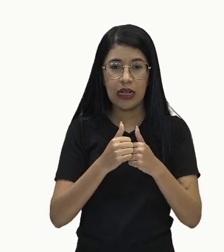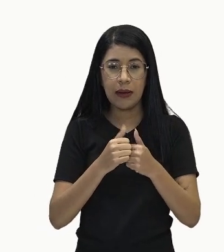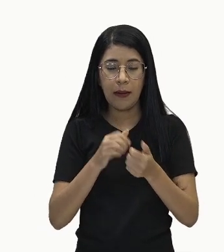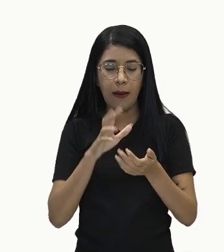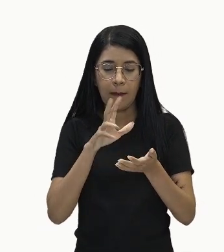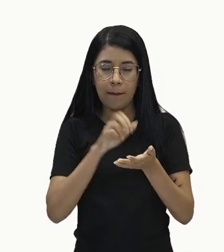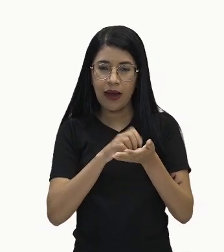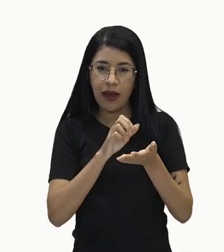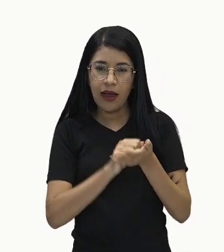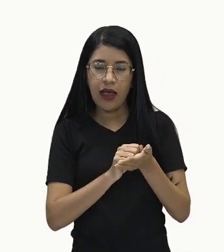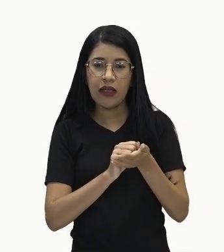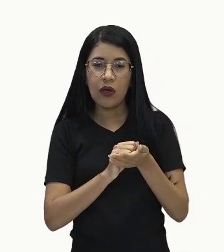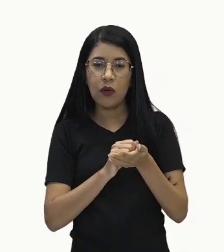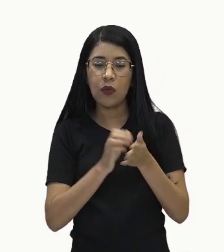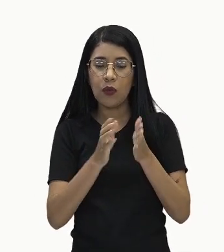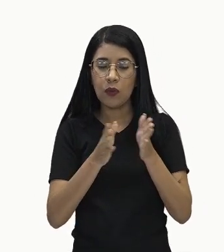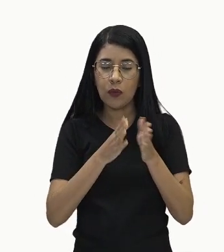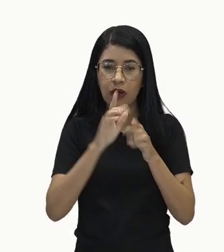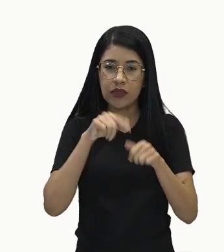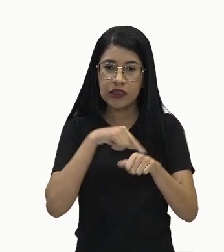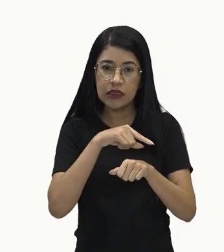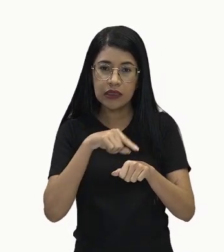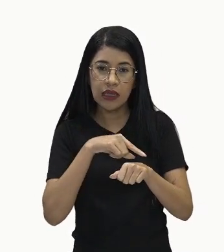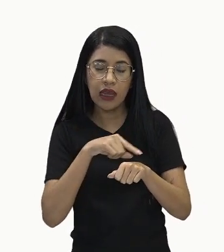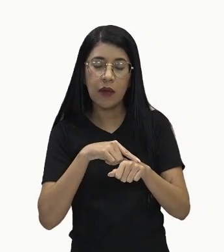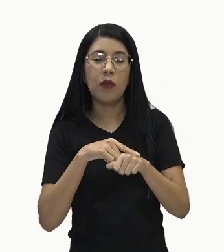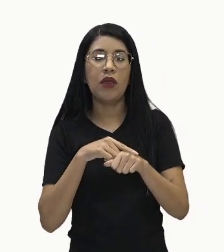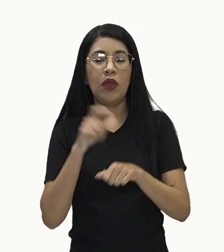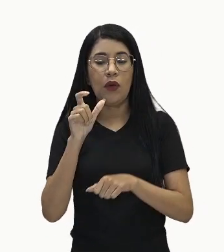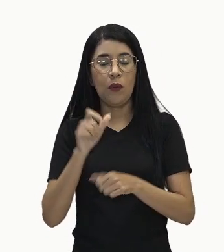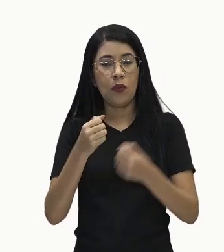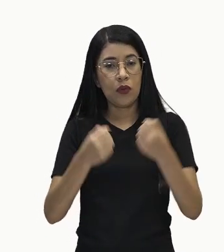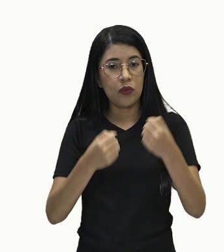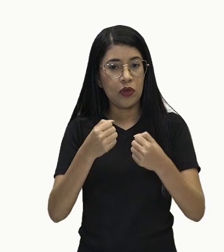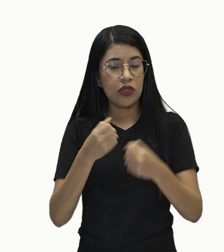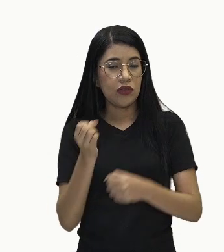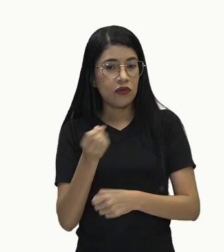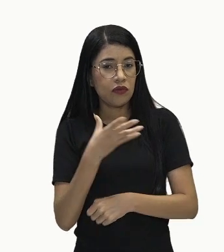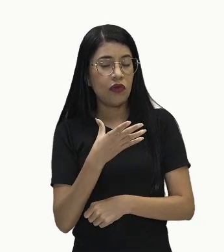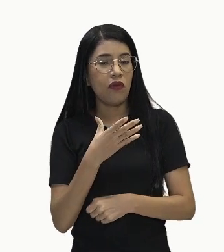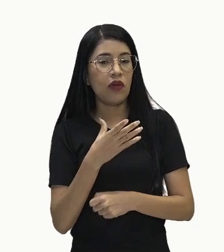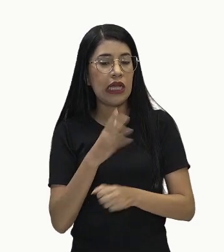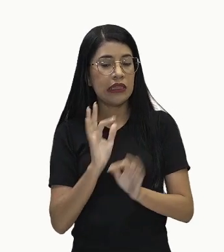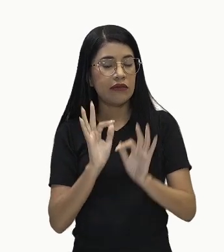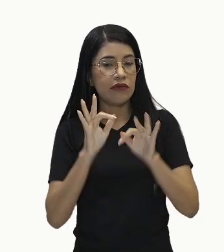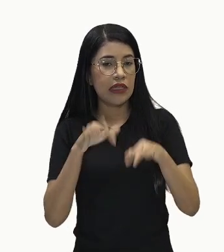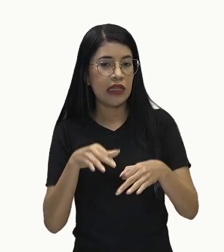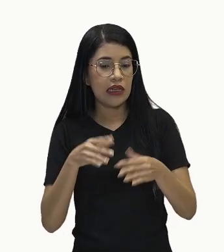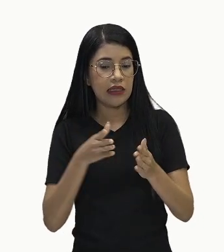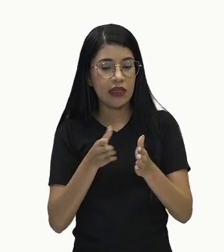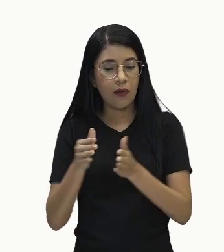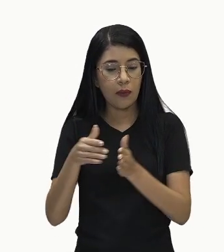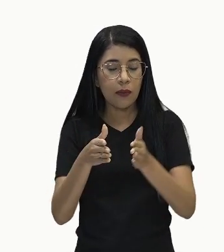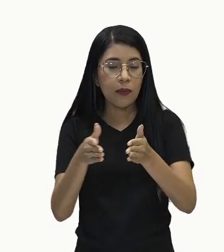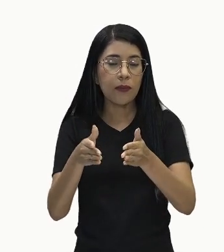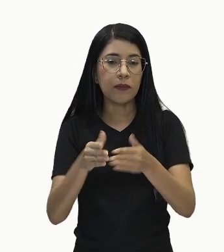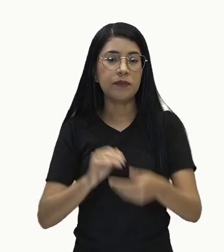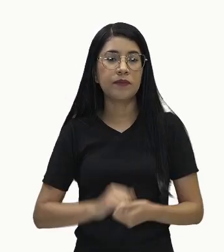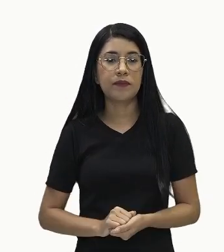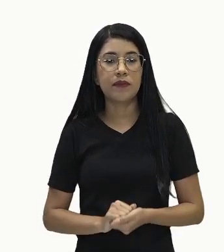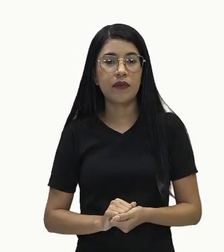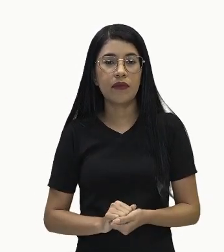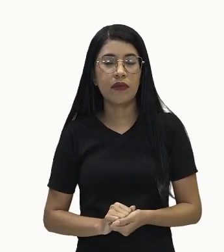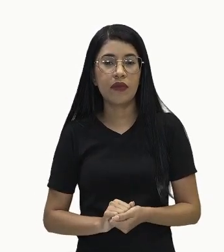um fiscal de certa empresa de ônibus registra o tempo em minuto que o motorista novato gasta para